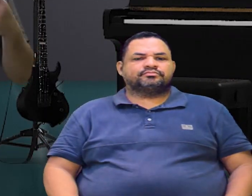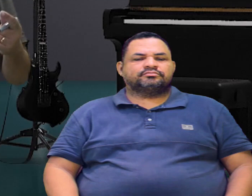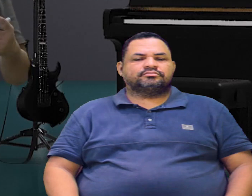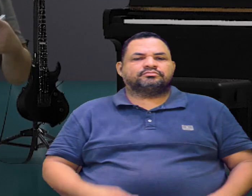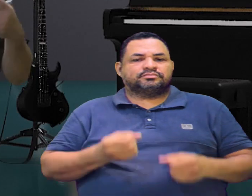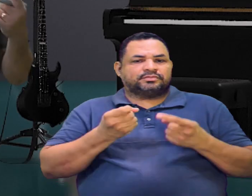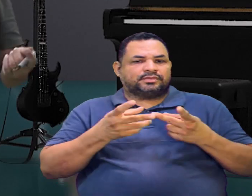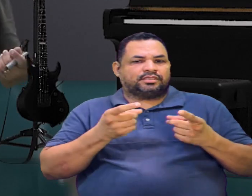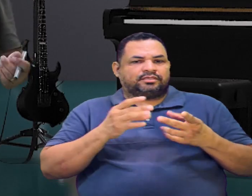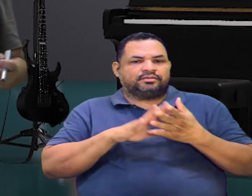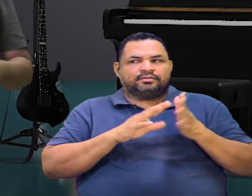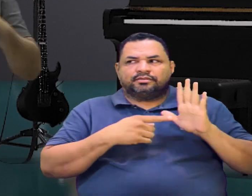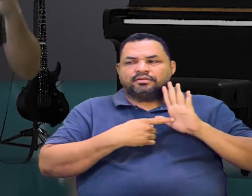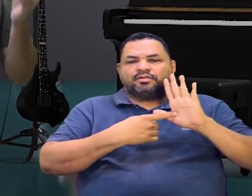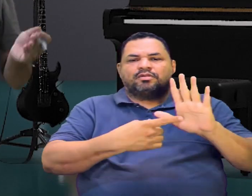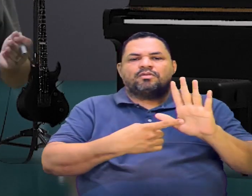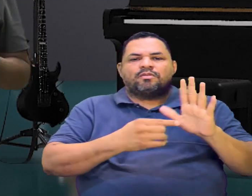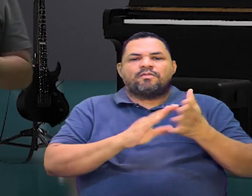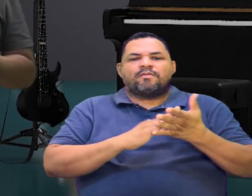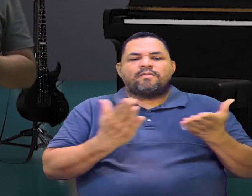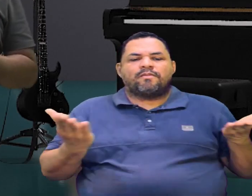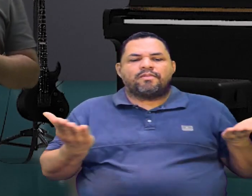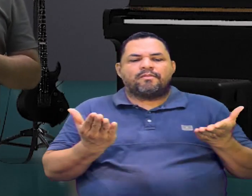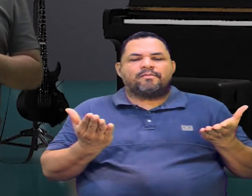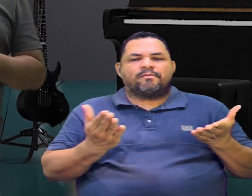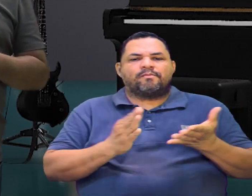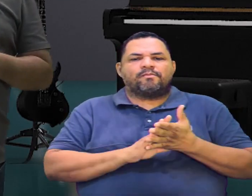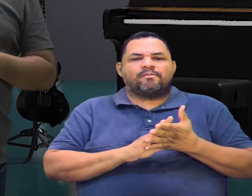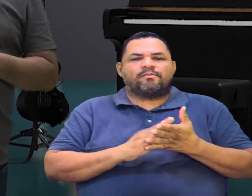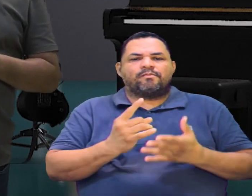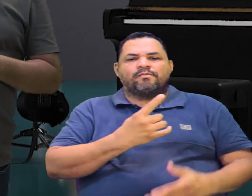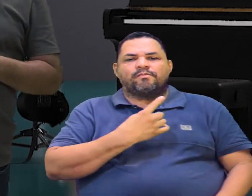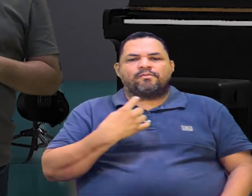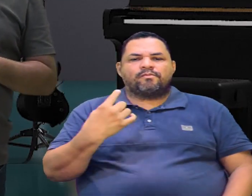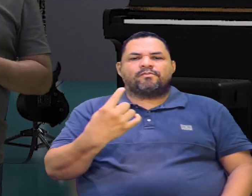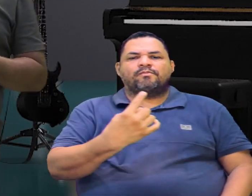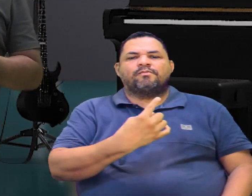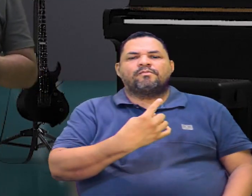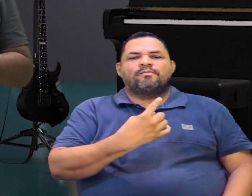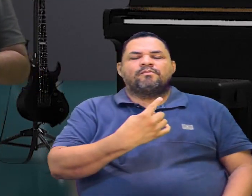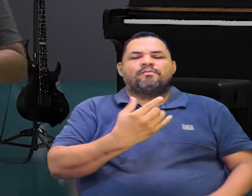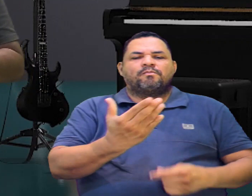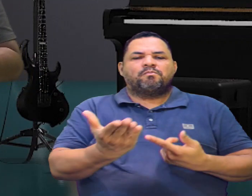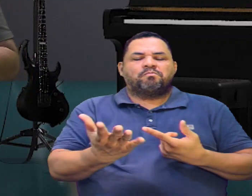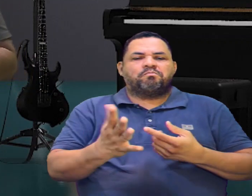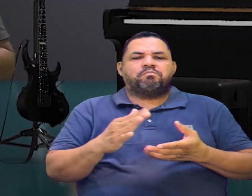de venda e de apresentação estão aí para nos